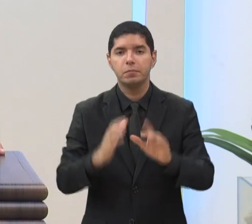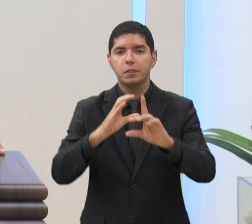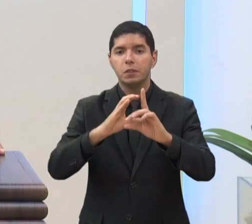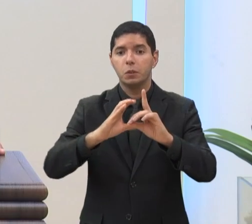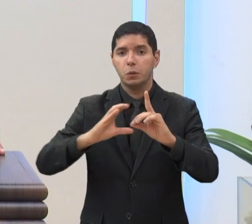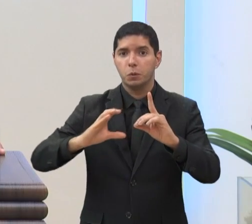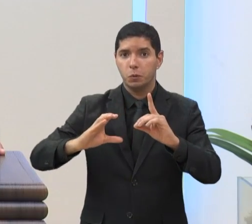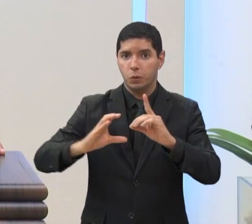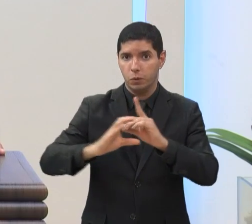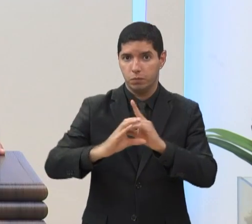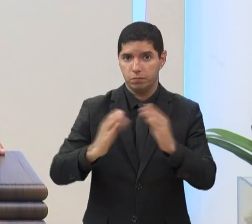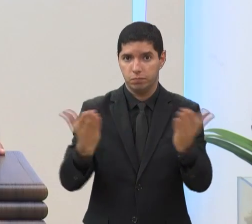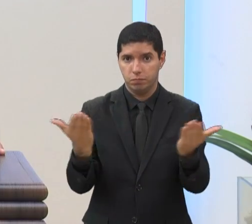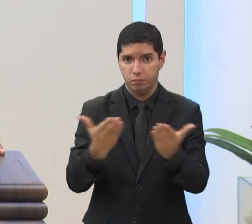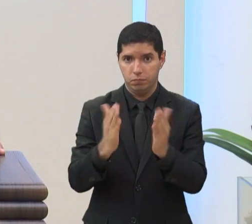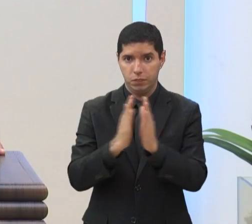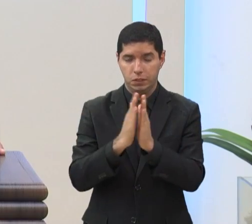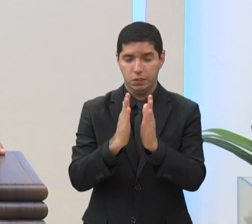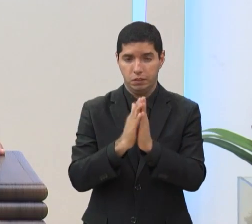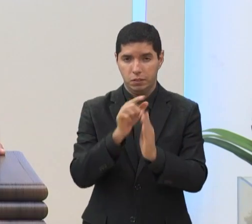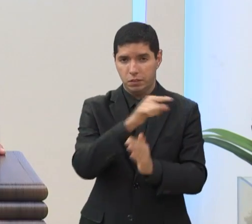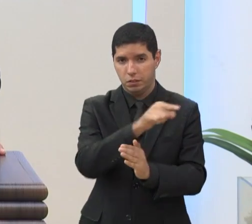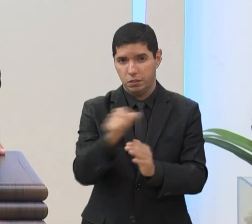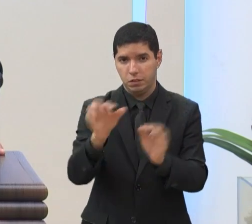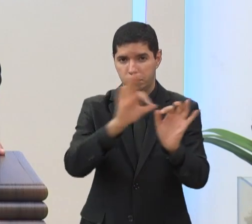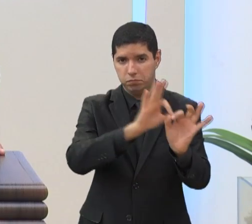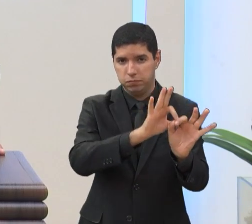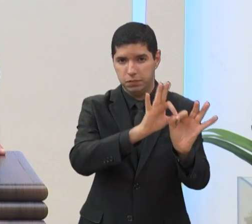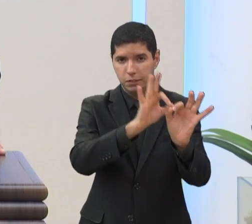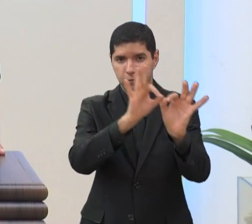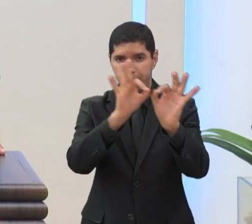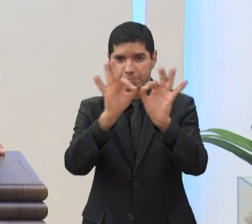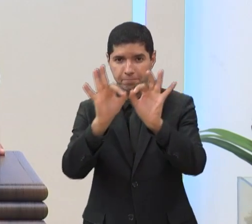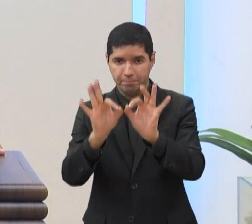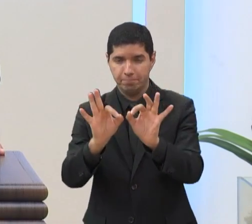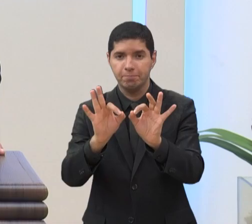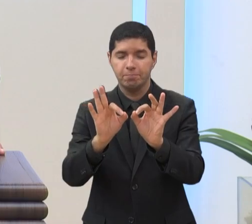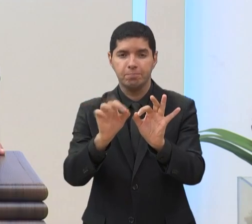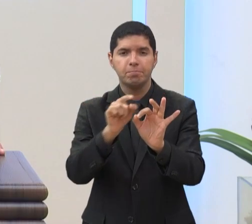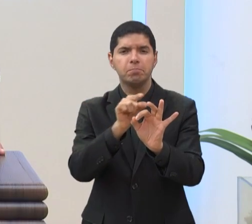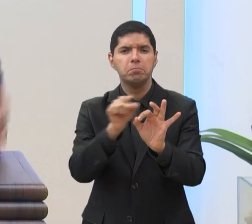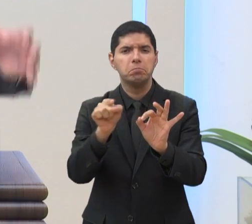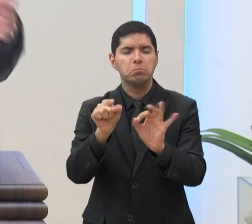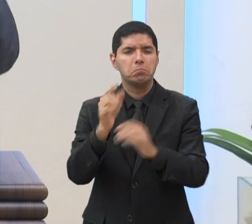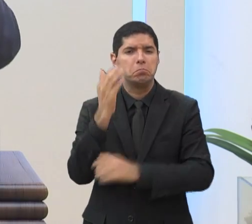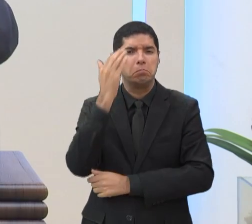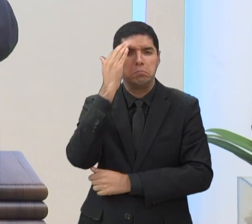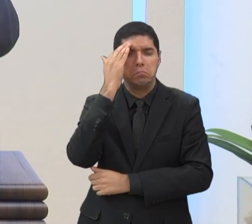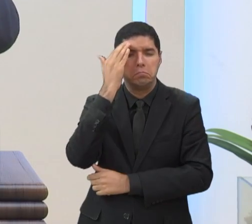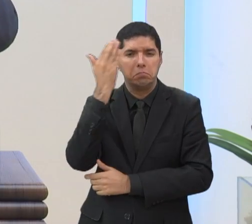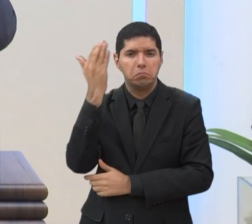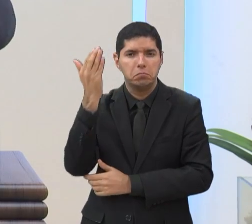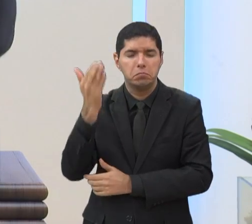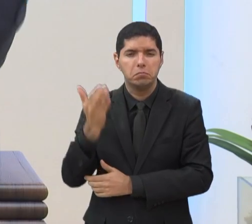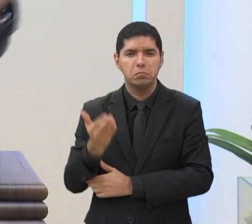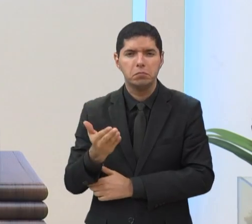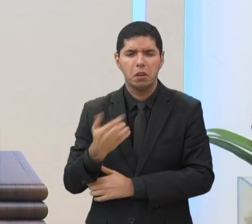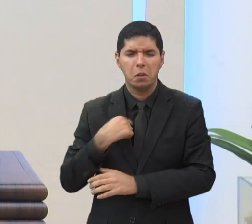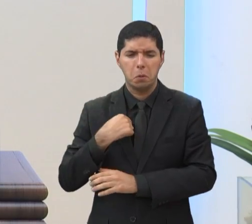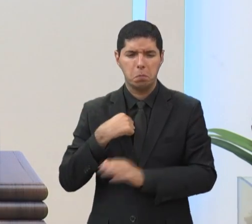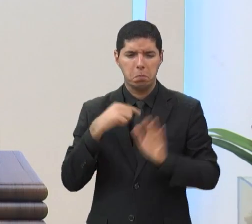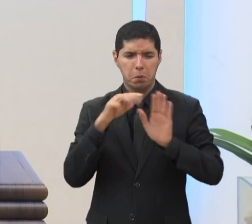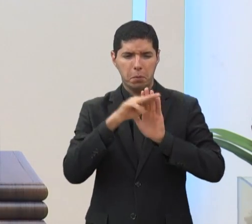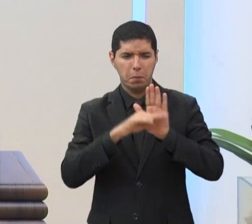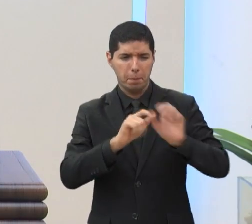culto que você está participando, quem sabe não estava no seu